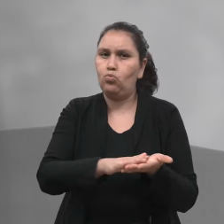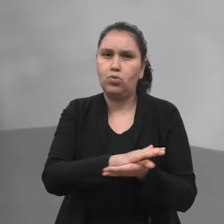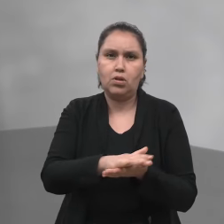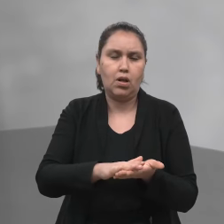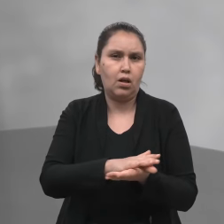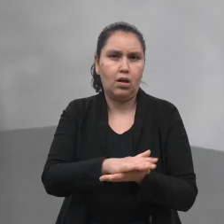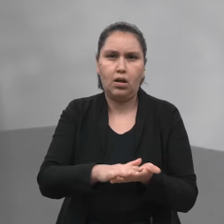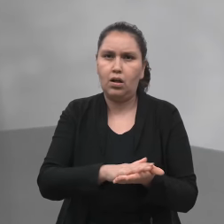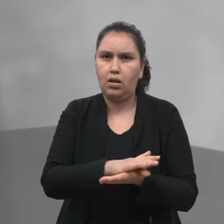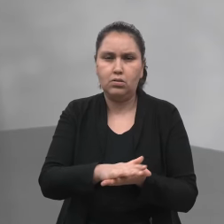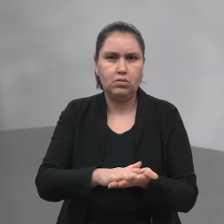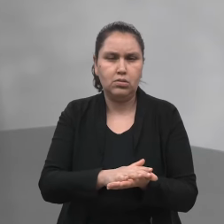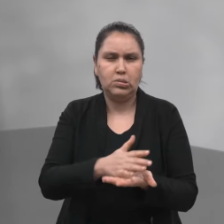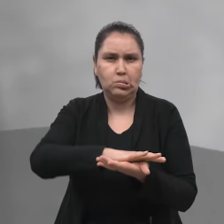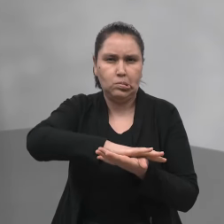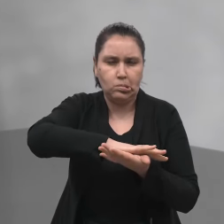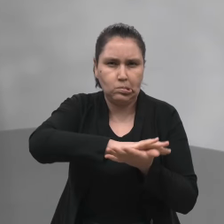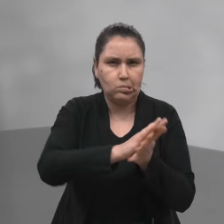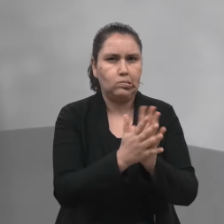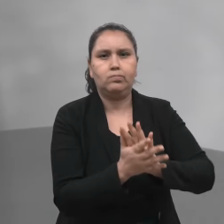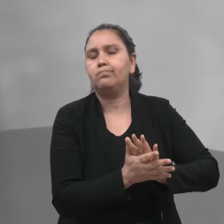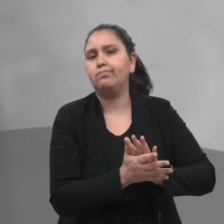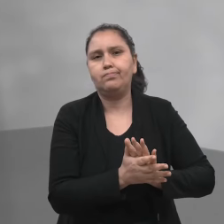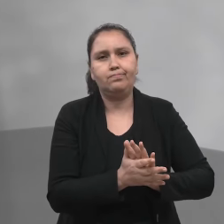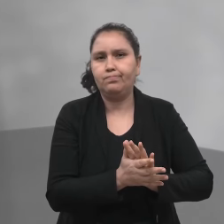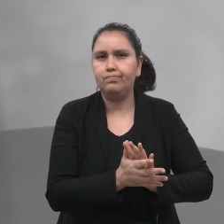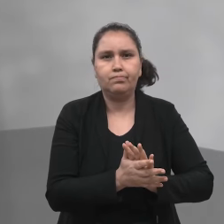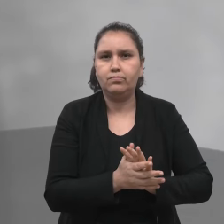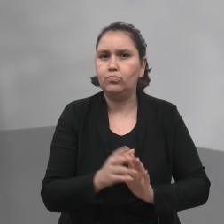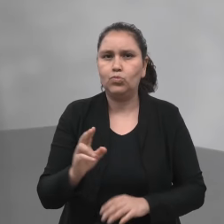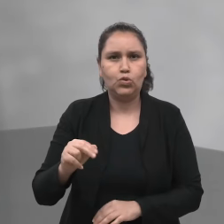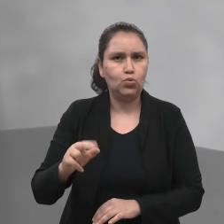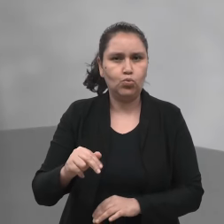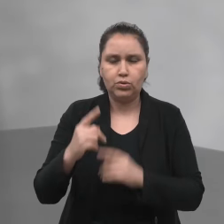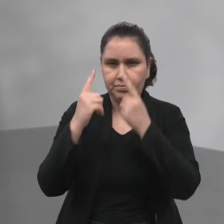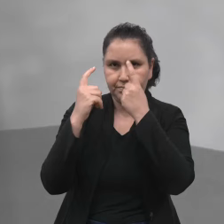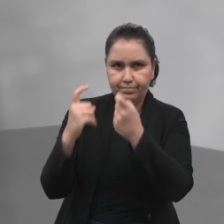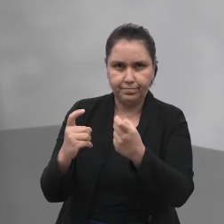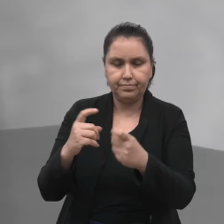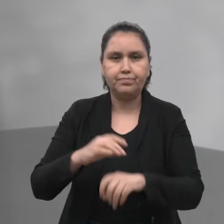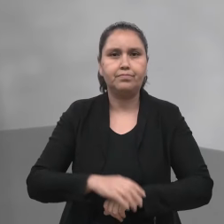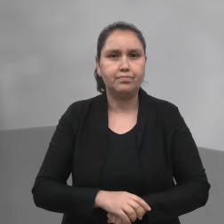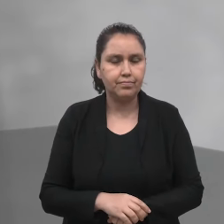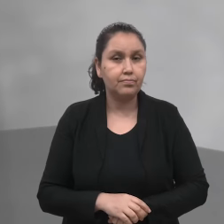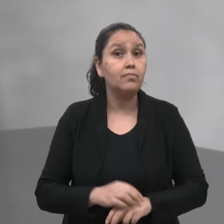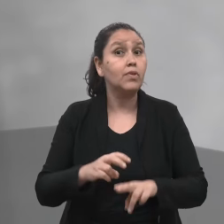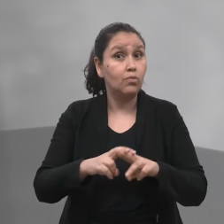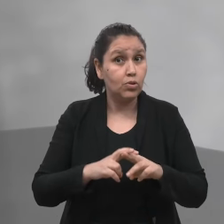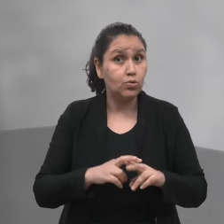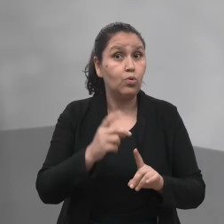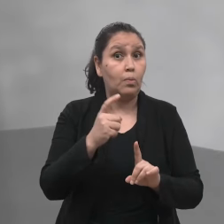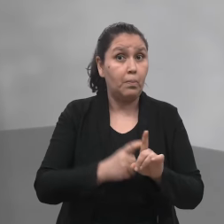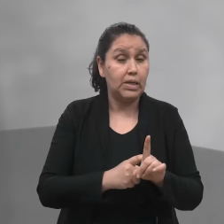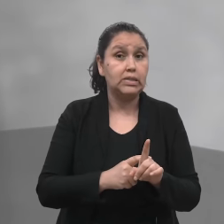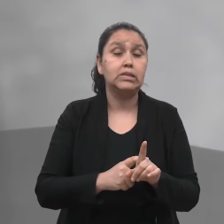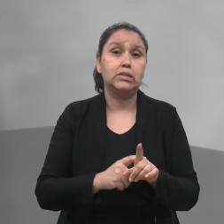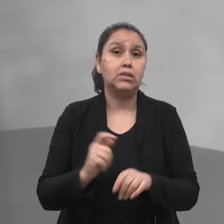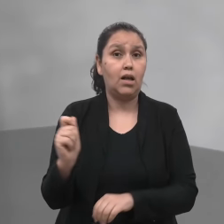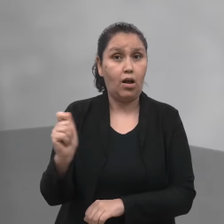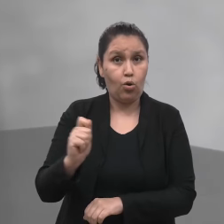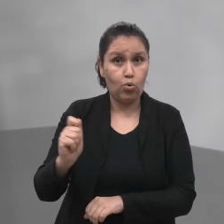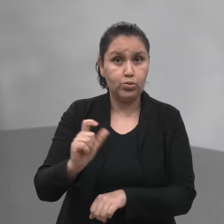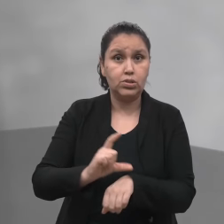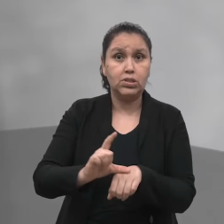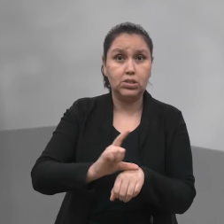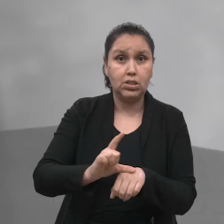medo, sem controle, sem humilhação e sem violência. Neste Agosto Lilás, falar sobre violência